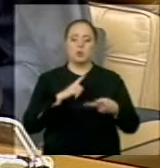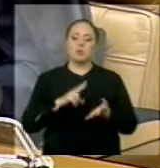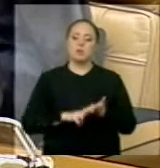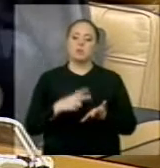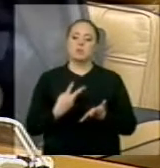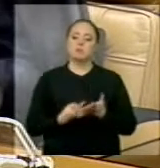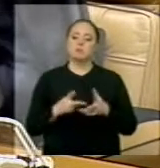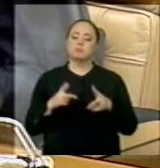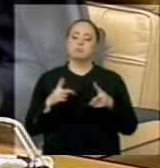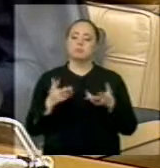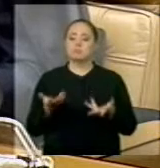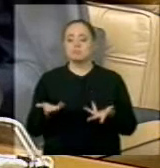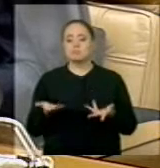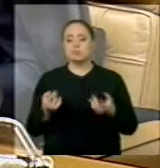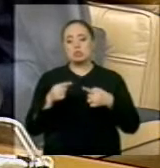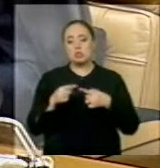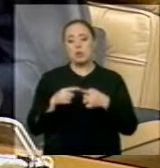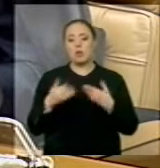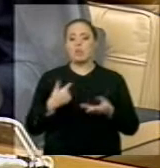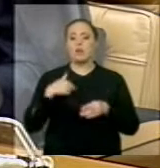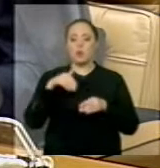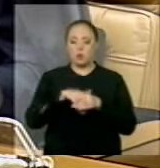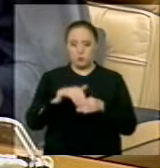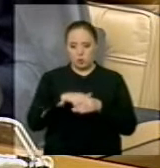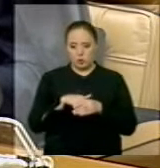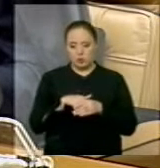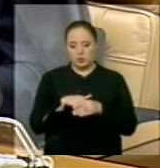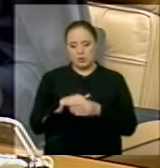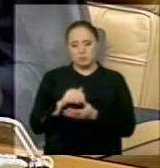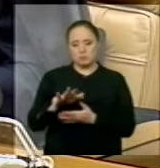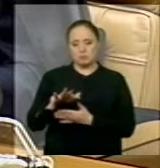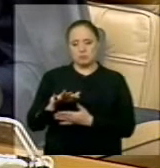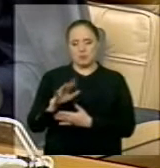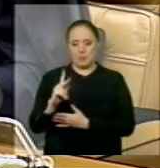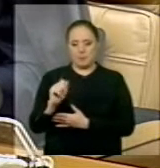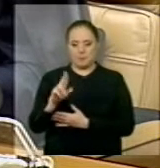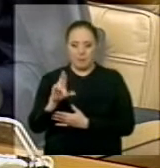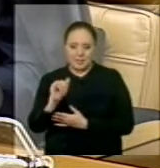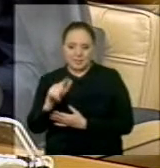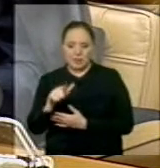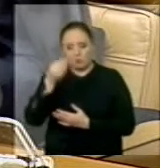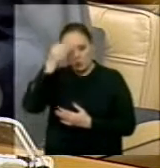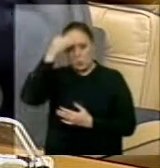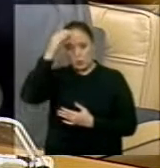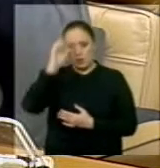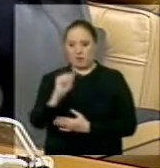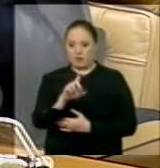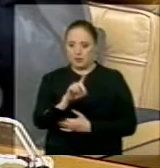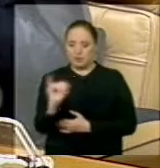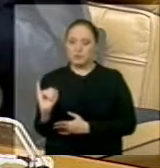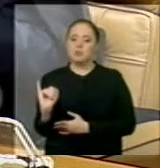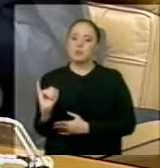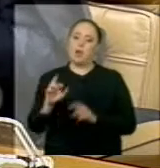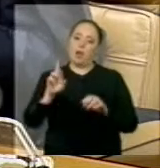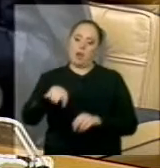interpretação conforme e, por isso, voto pelo parcial conhecimento da apresentação direta em constitucionalidade, pelas